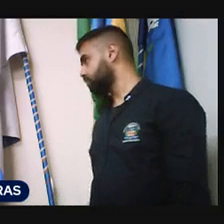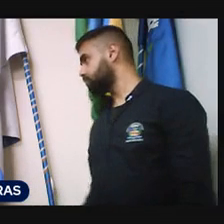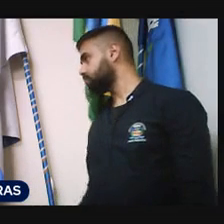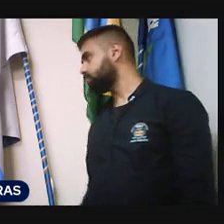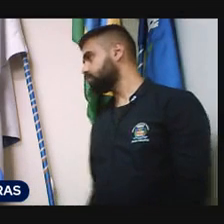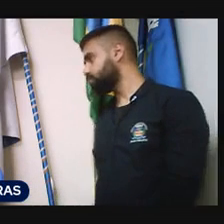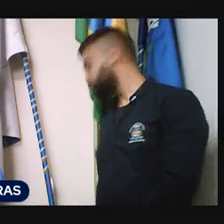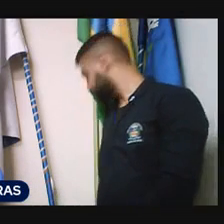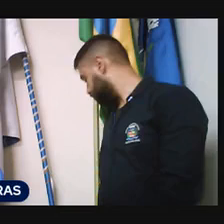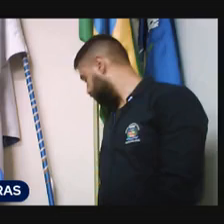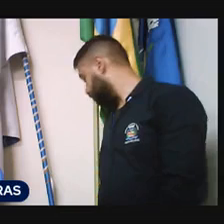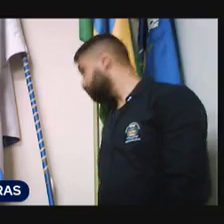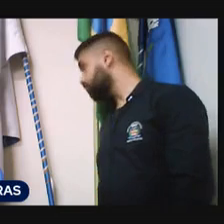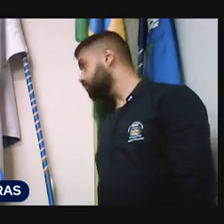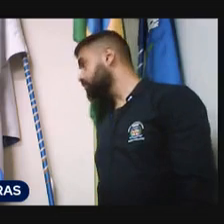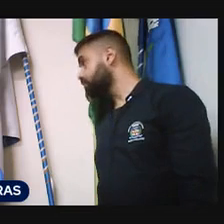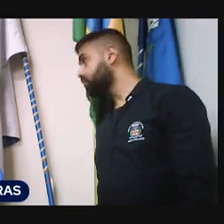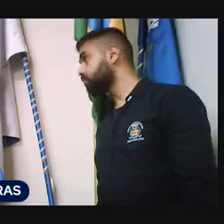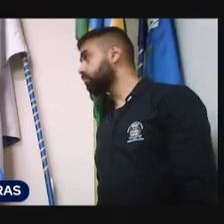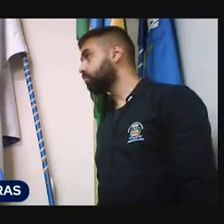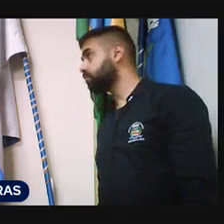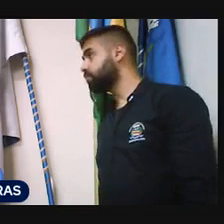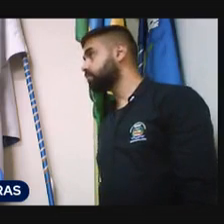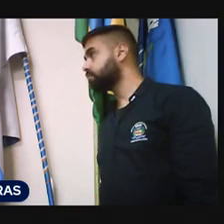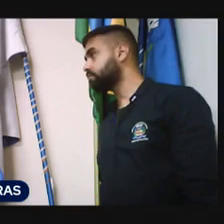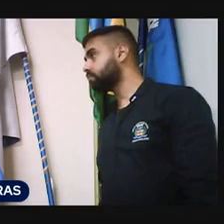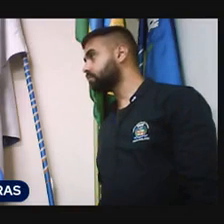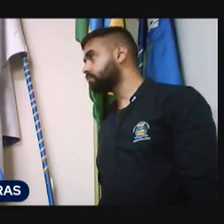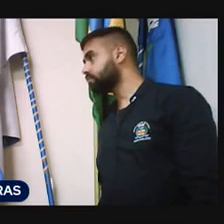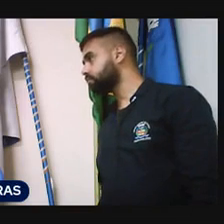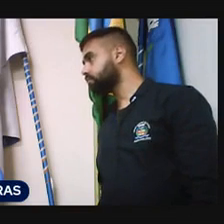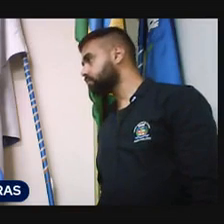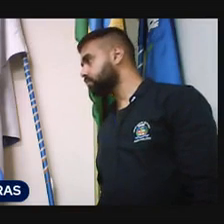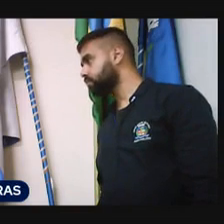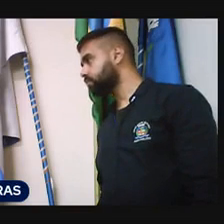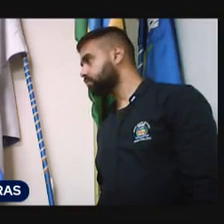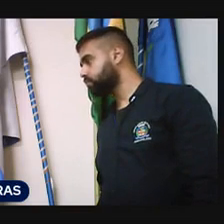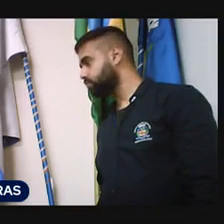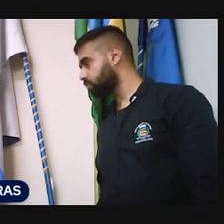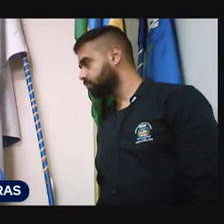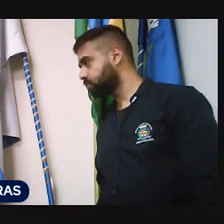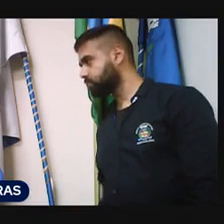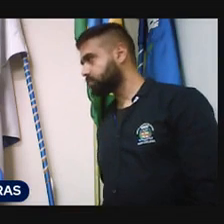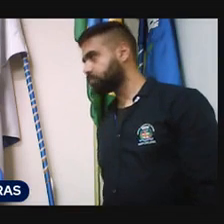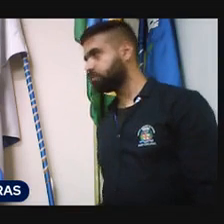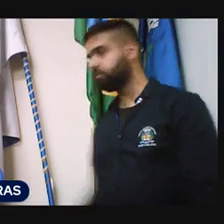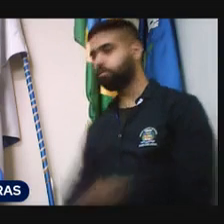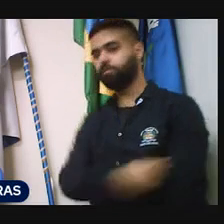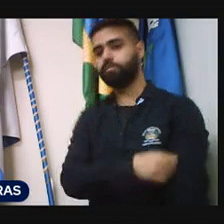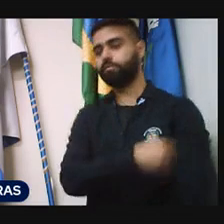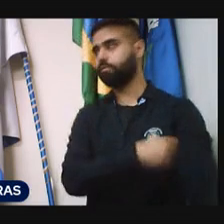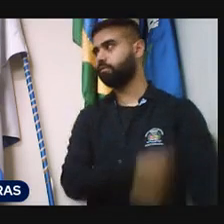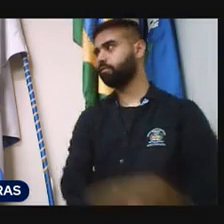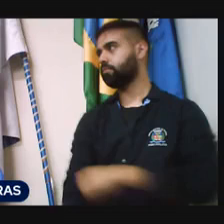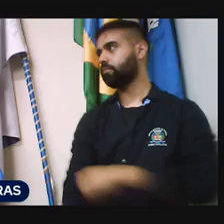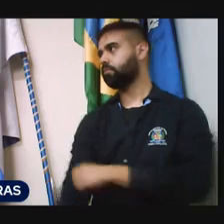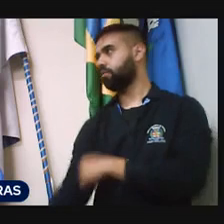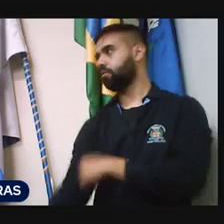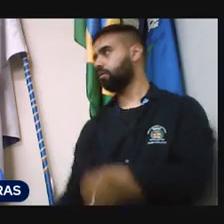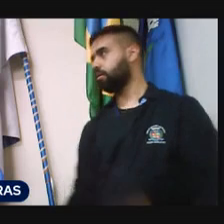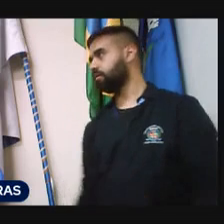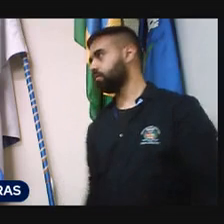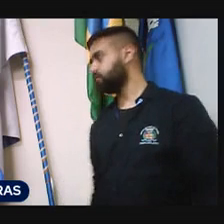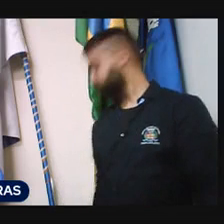420/2007 senhor presidente da Câmara de Valença EA dor José renal a vereadora Fabiane Vasconcellos nossas prerrogativas na